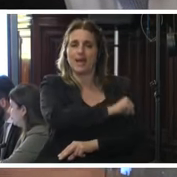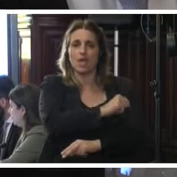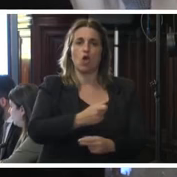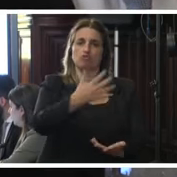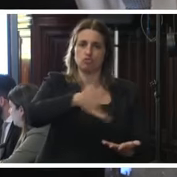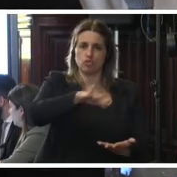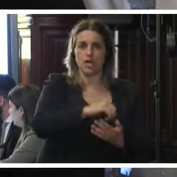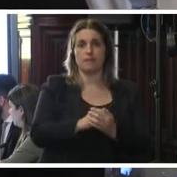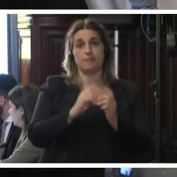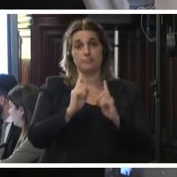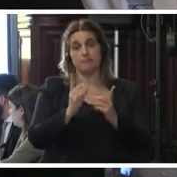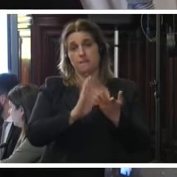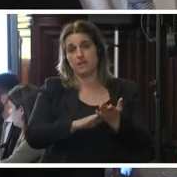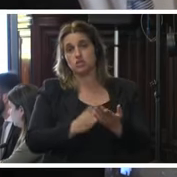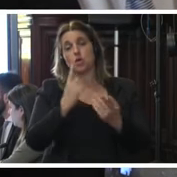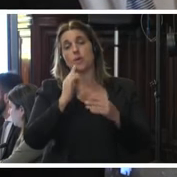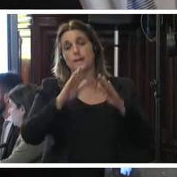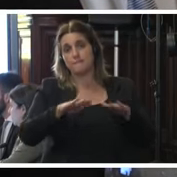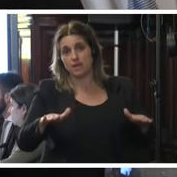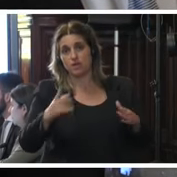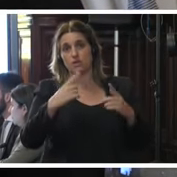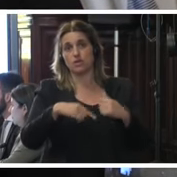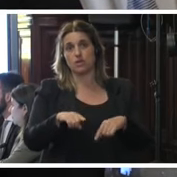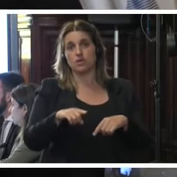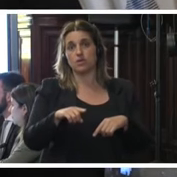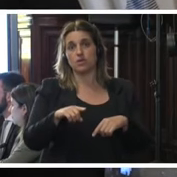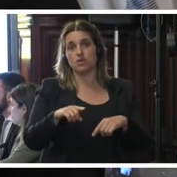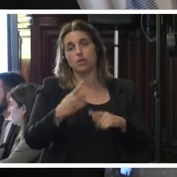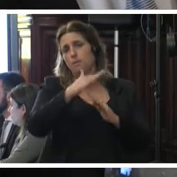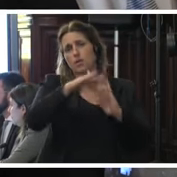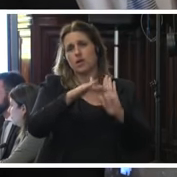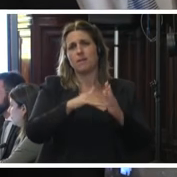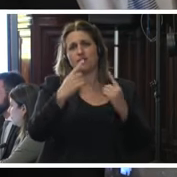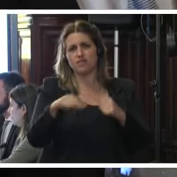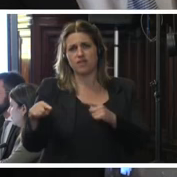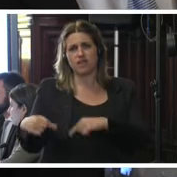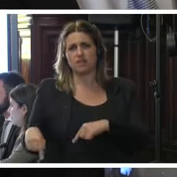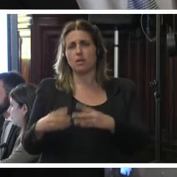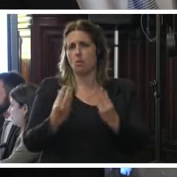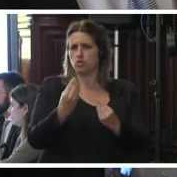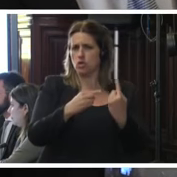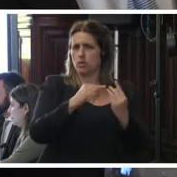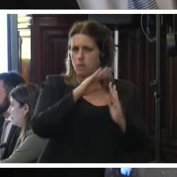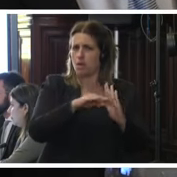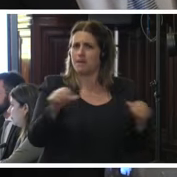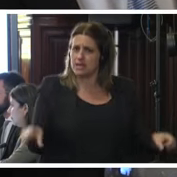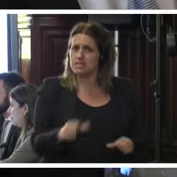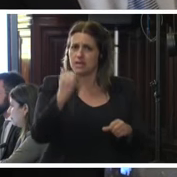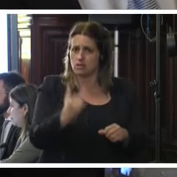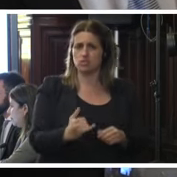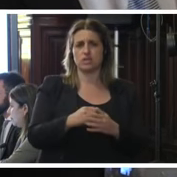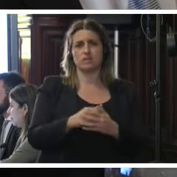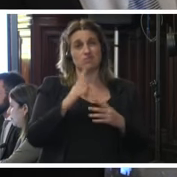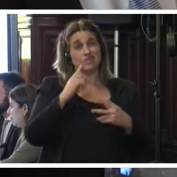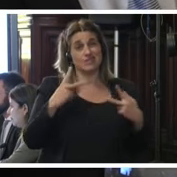Jovem e Caminho Melhor Jovem. Muitos desses programas têm tido a sua aplicação restringida atualmente